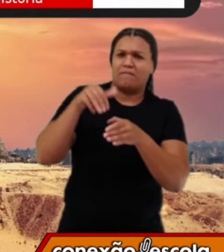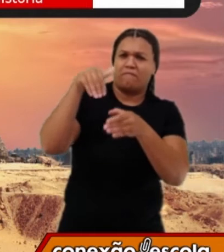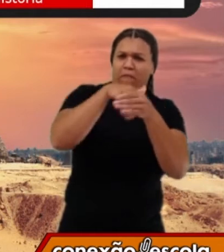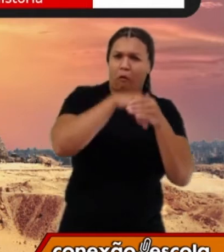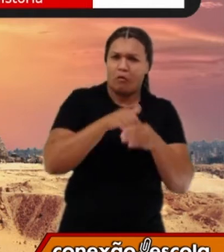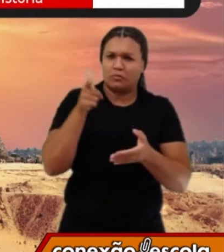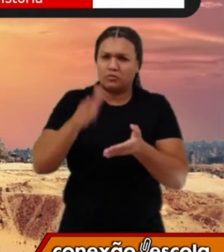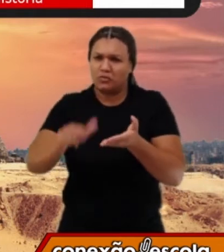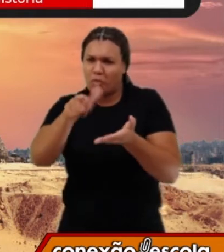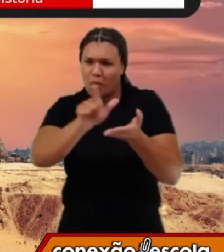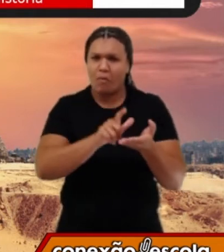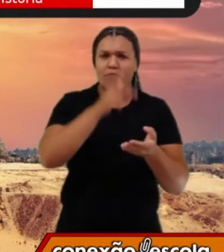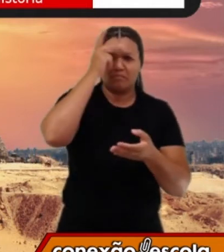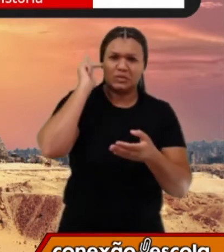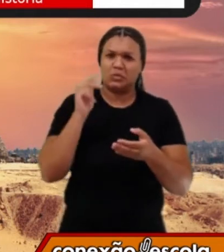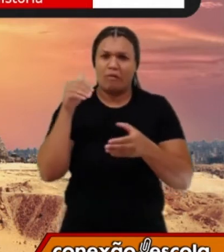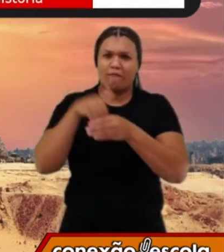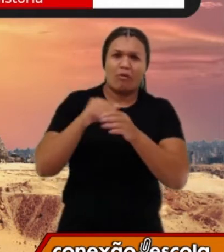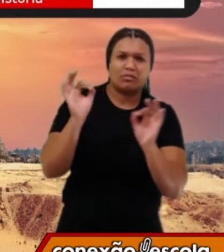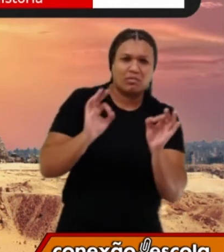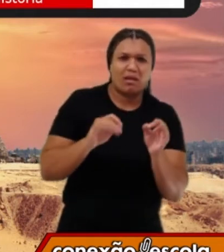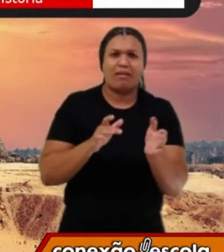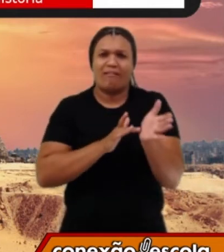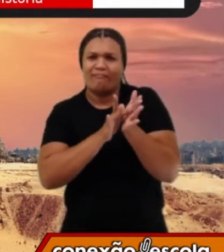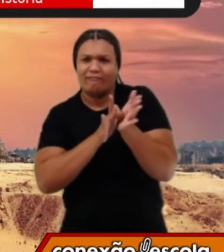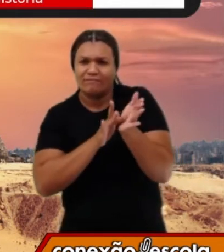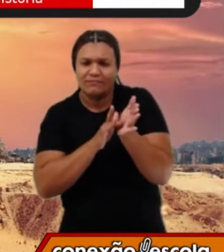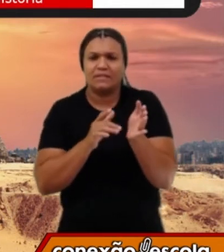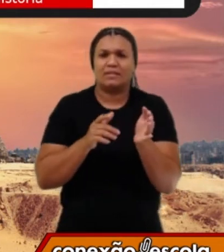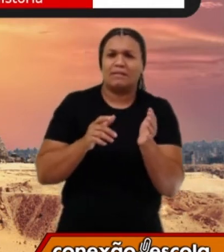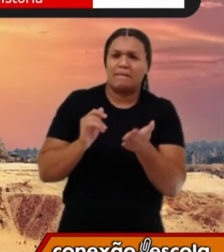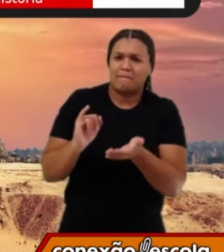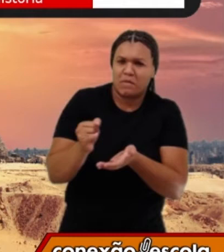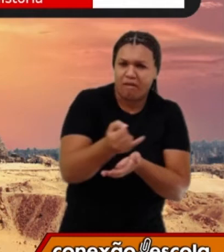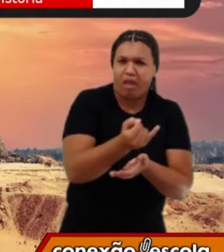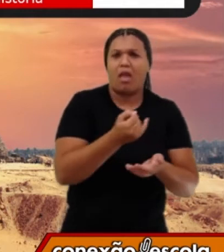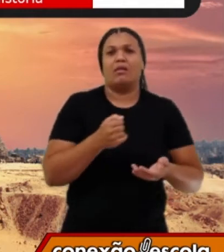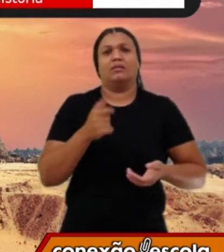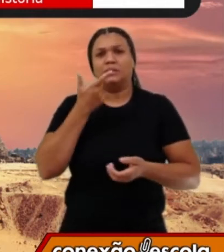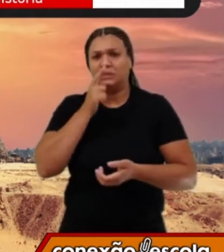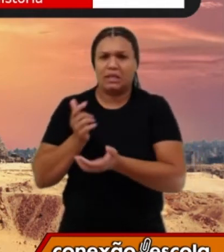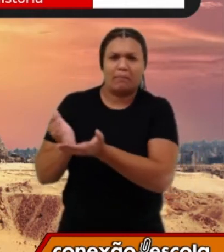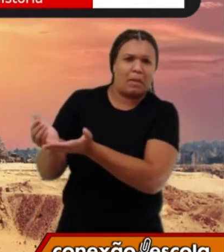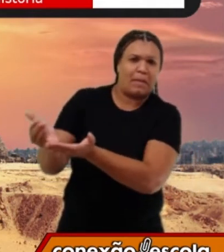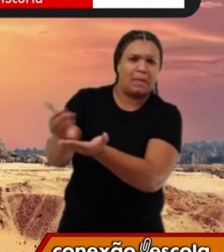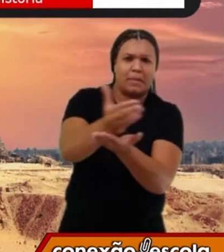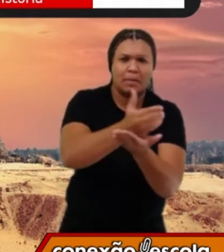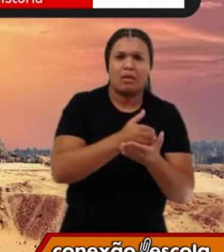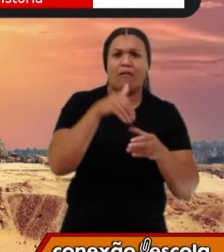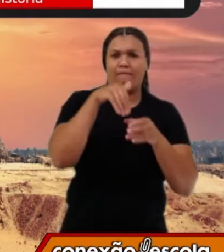repetidos, eleitores fantasmas, eleitores que já haviam morrido, mas que se pegava o título de eleitor e ia votar por